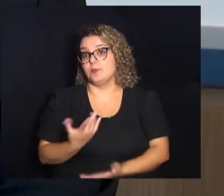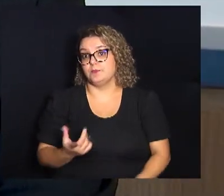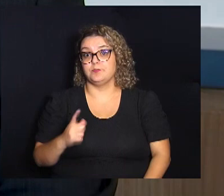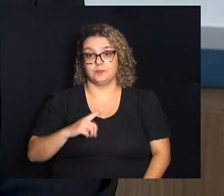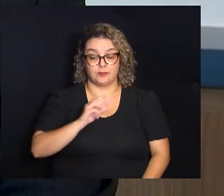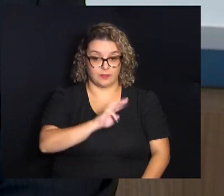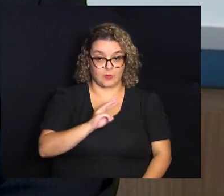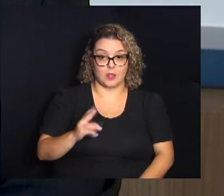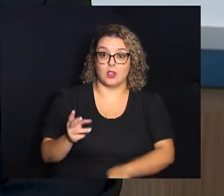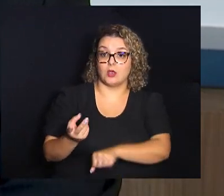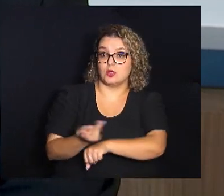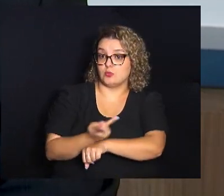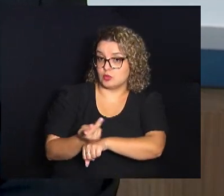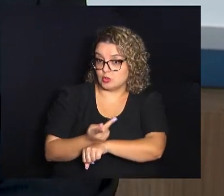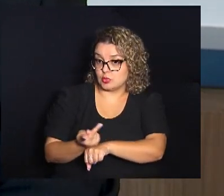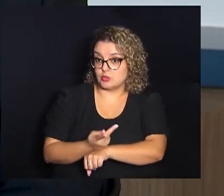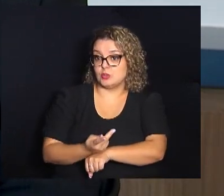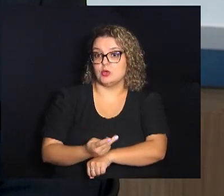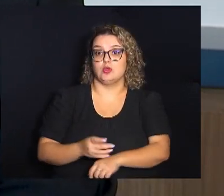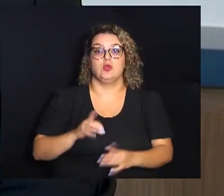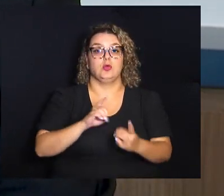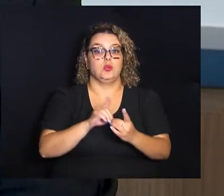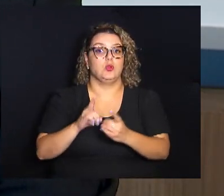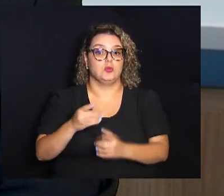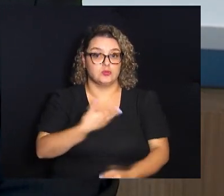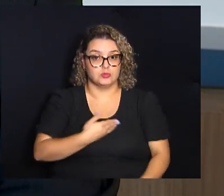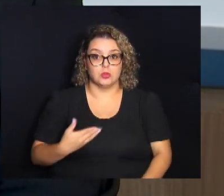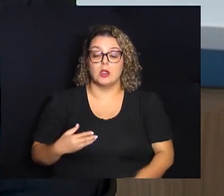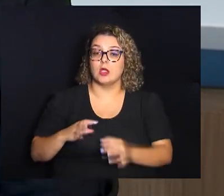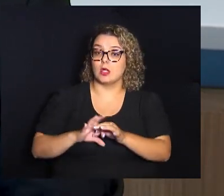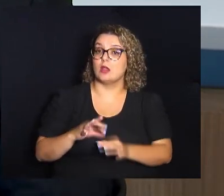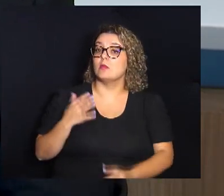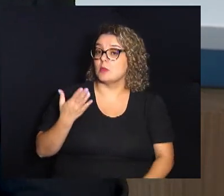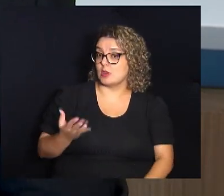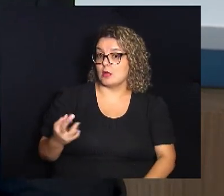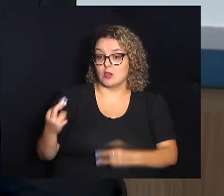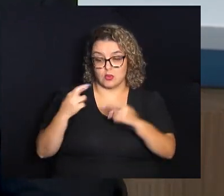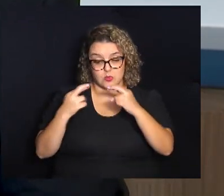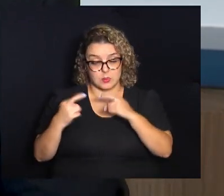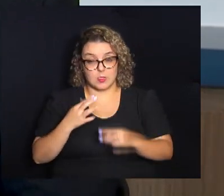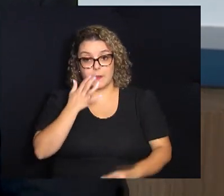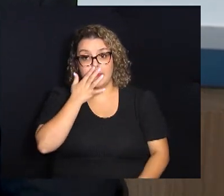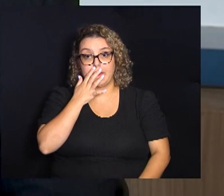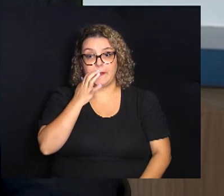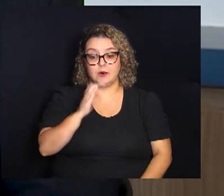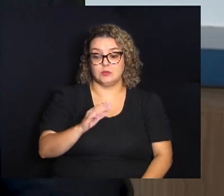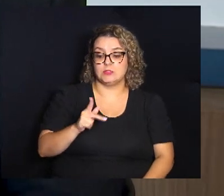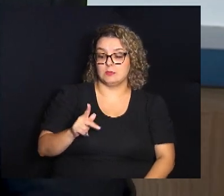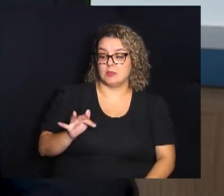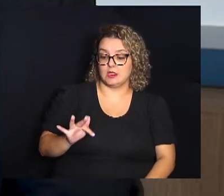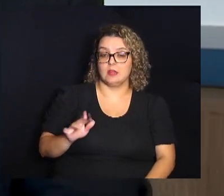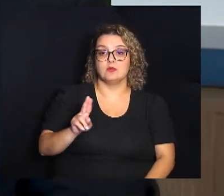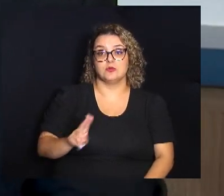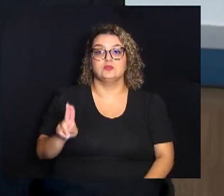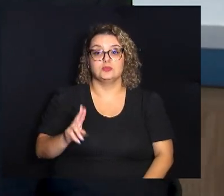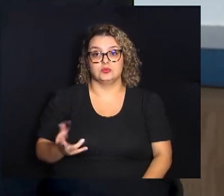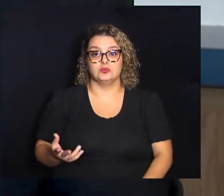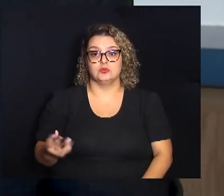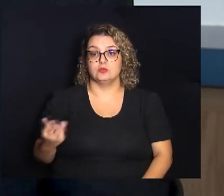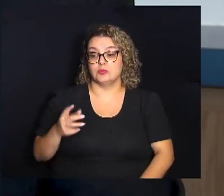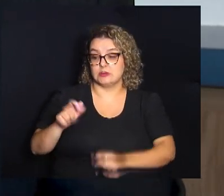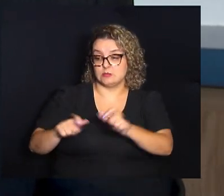sites de busca, consulta pública, que permitem a você verificar se o seu CPF está sendo utilizado por